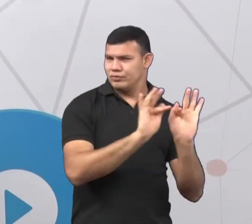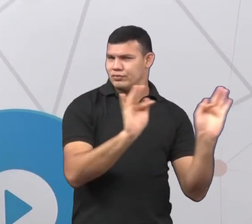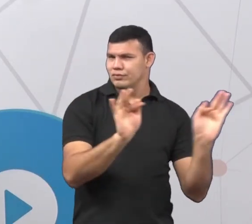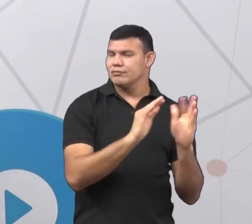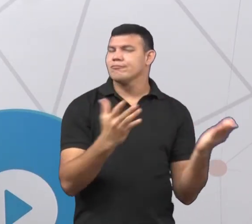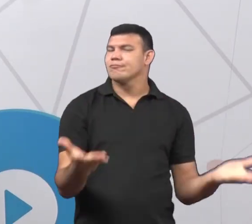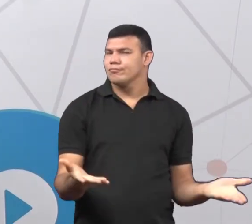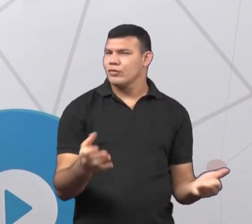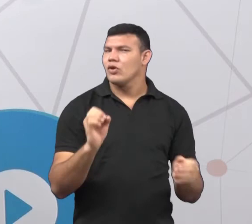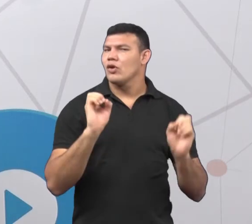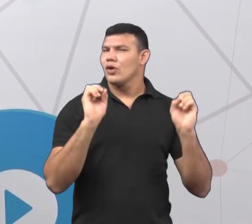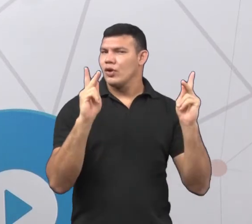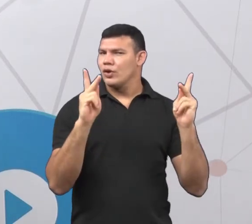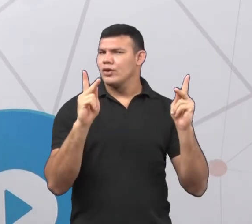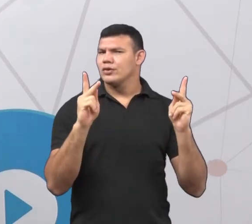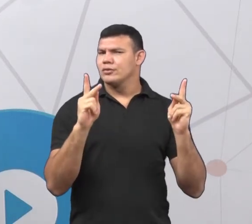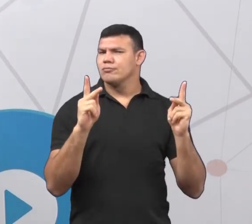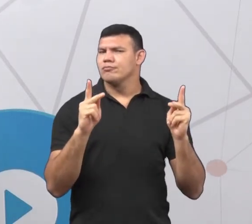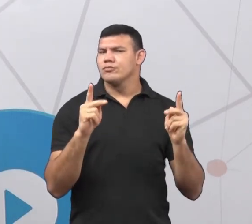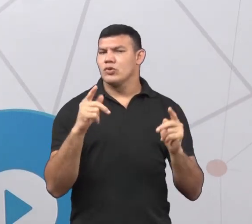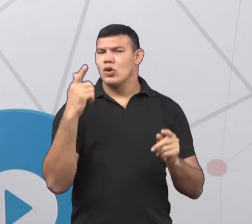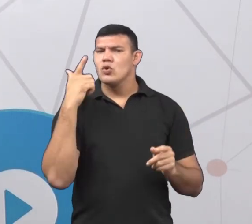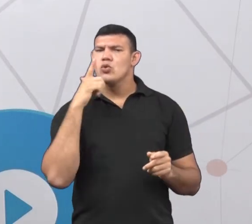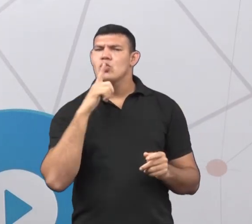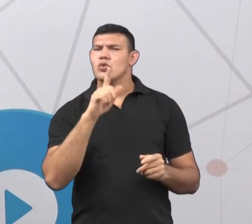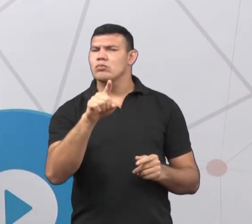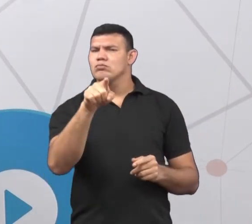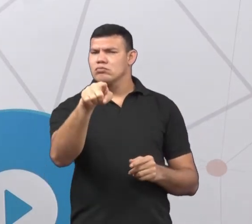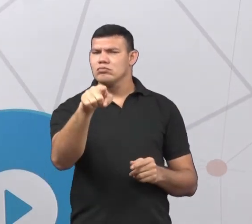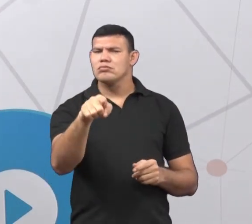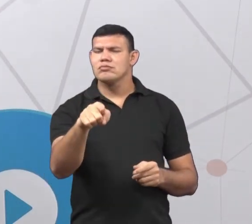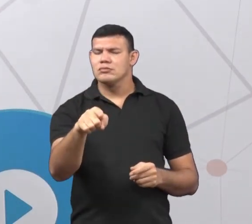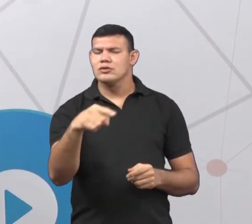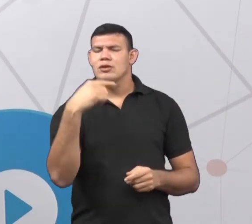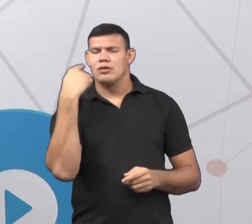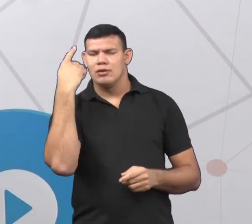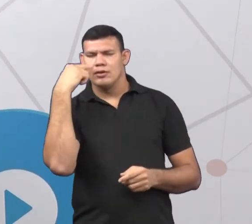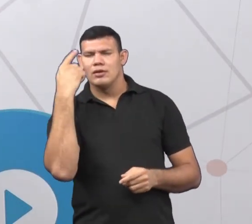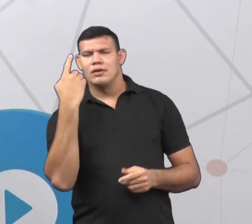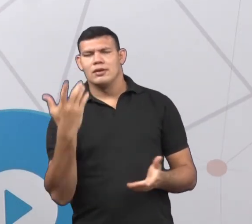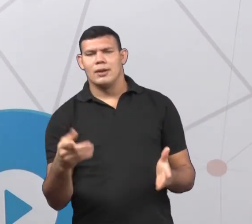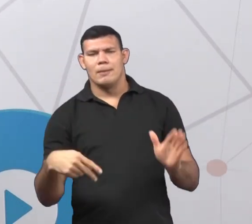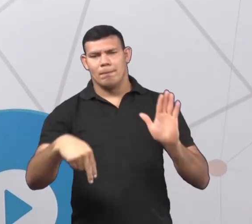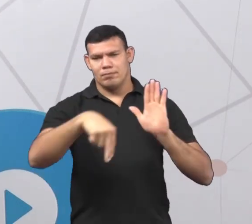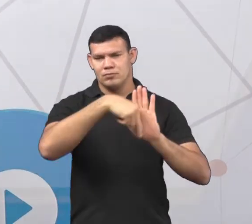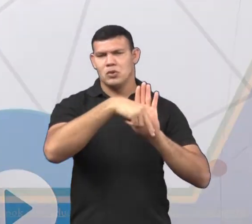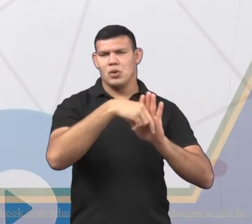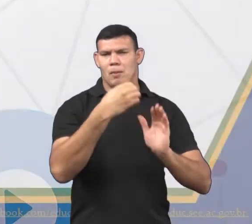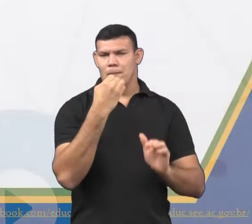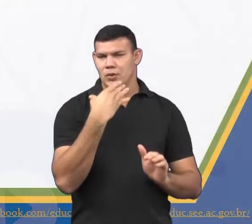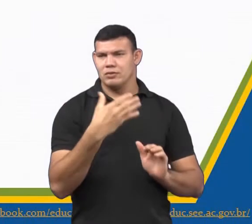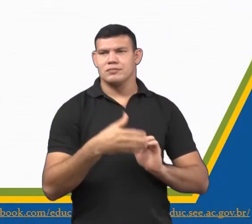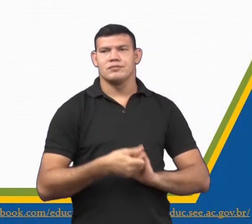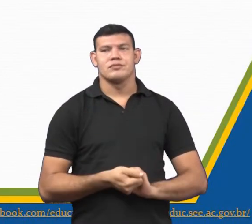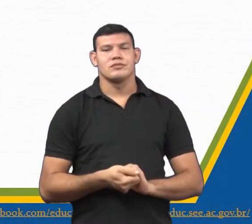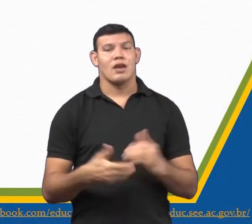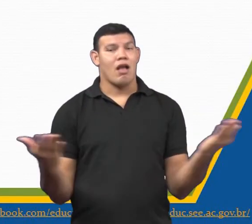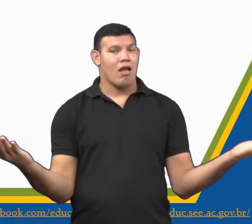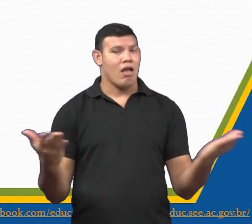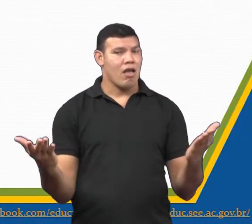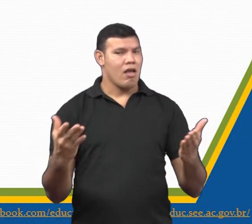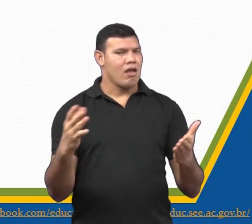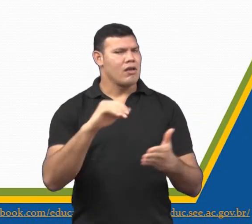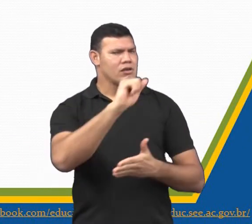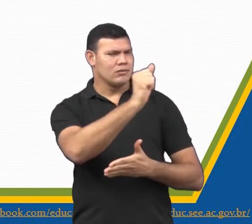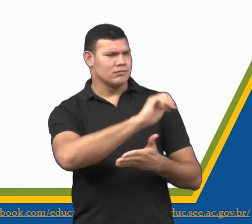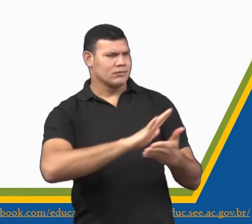vocês, certo? Te garanto que você vai se sair muito melhor nas aulas de espanhol a partir de agora. Vamos fazer um exercício